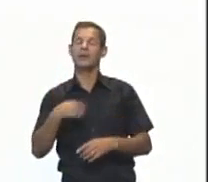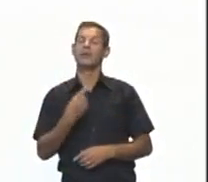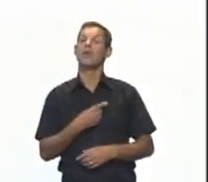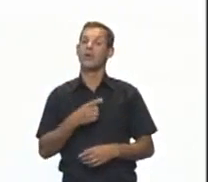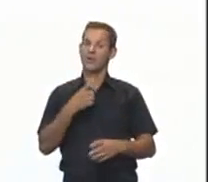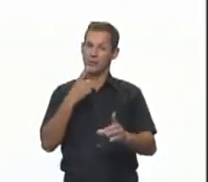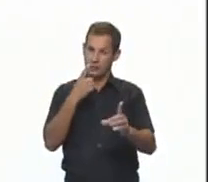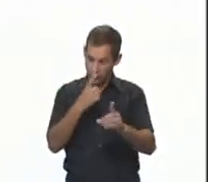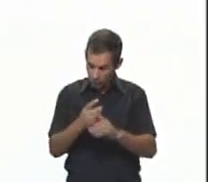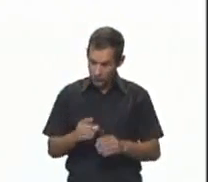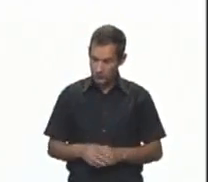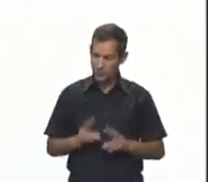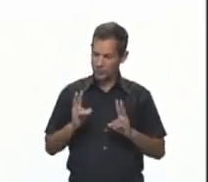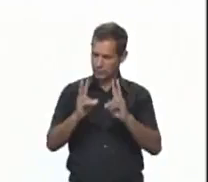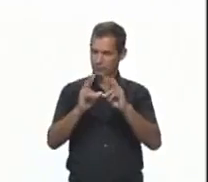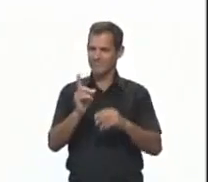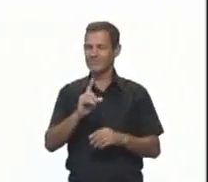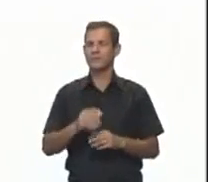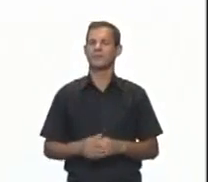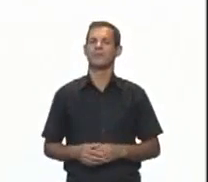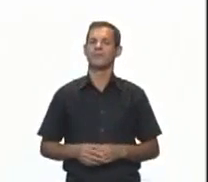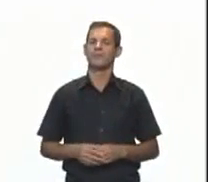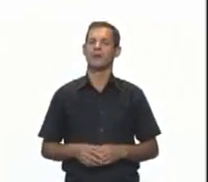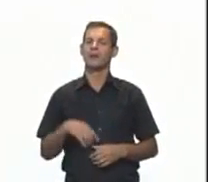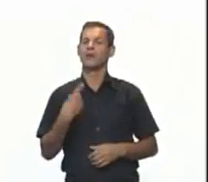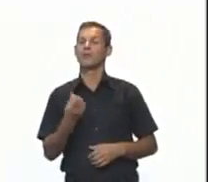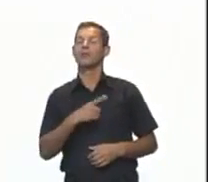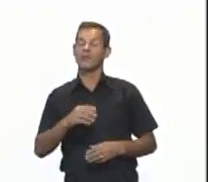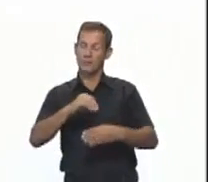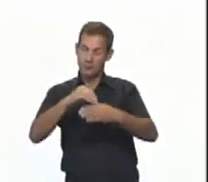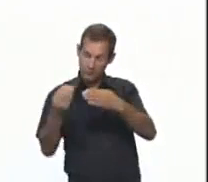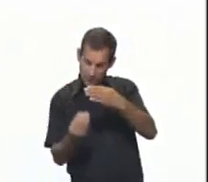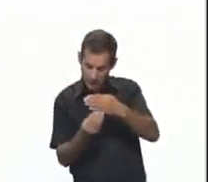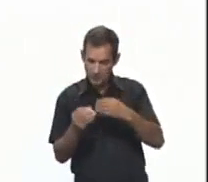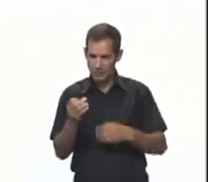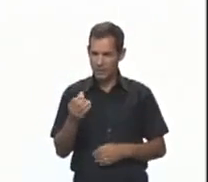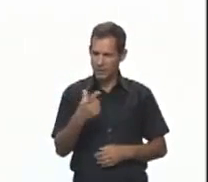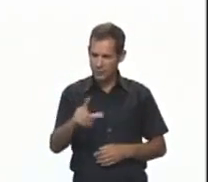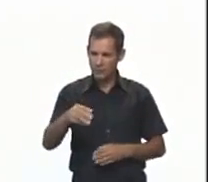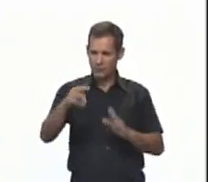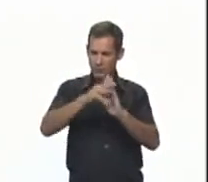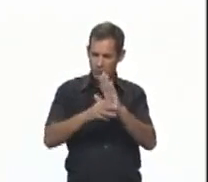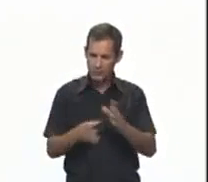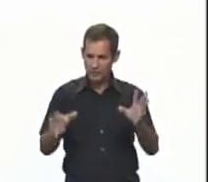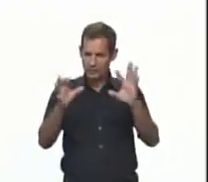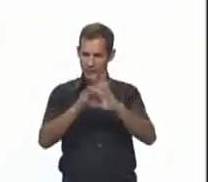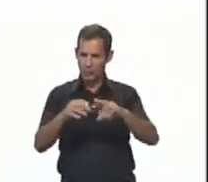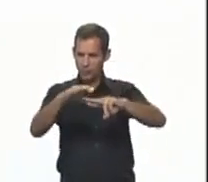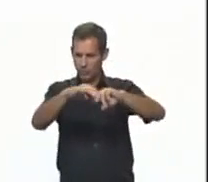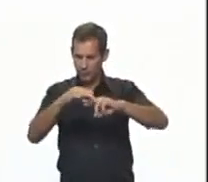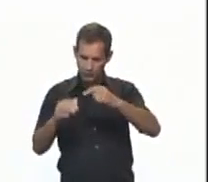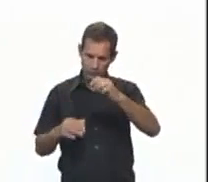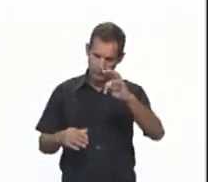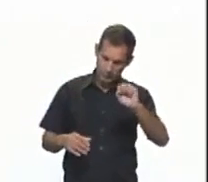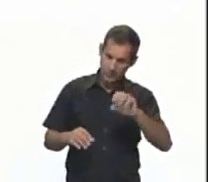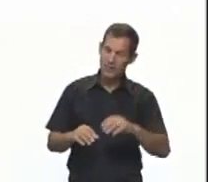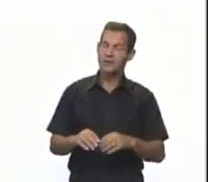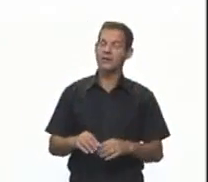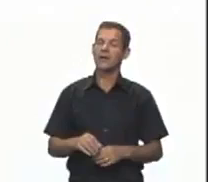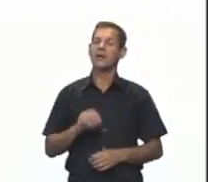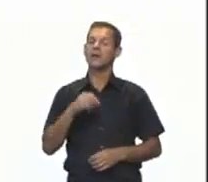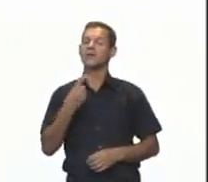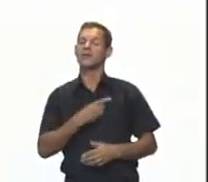a gente chegou numa integral imediata? Não. Então, nós temos que aplicar novamente o método da integração por partes, de